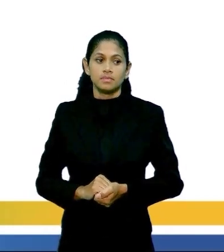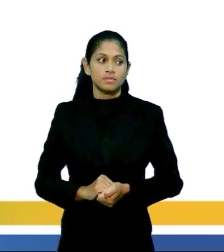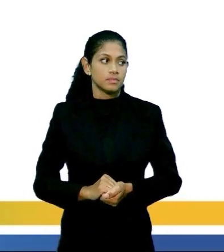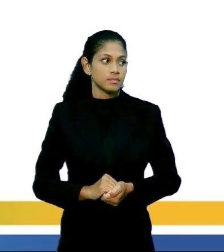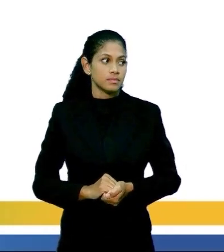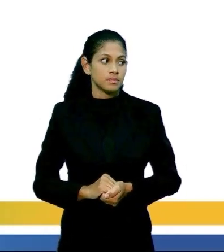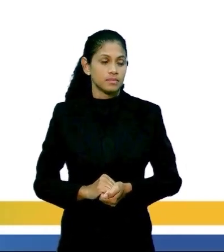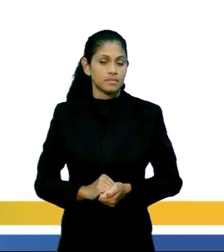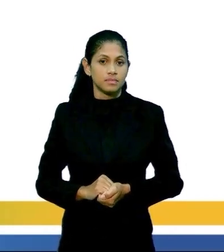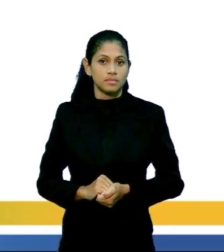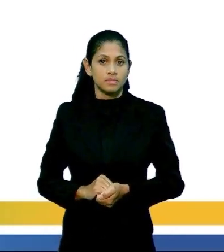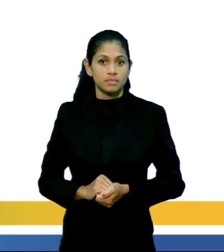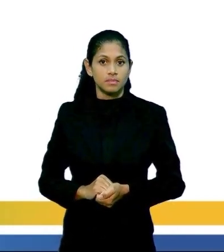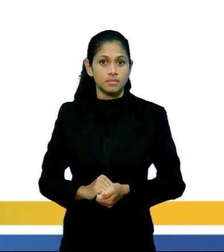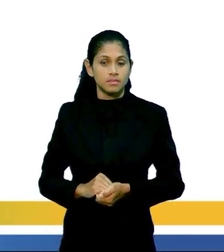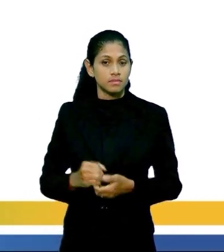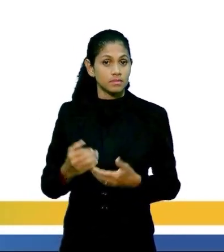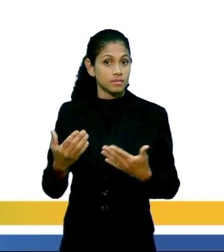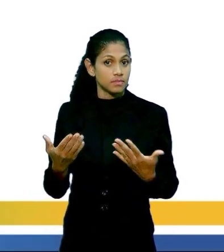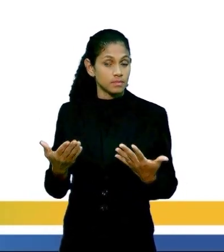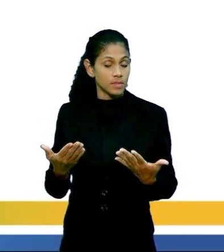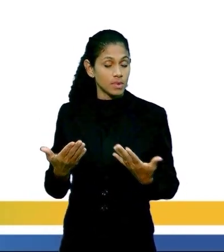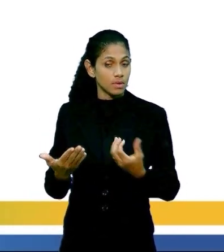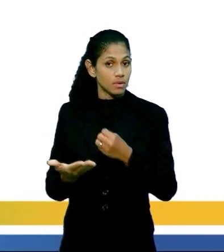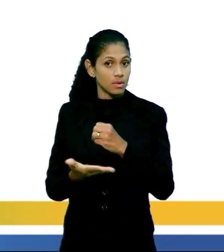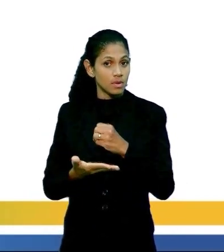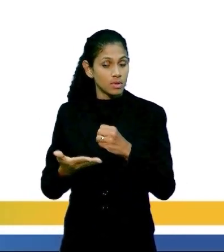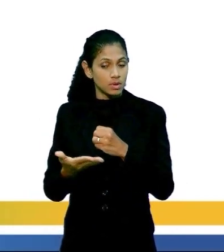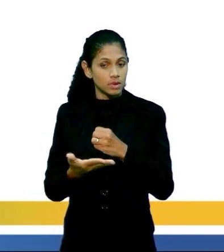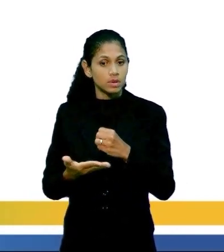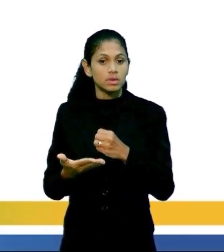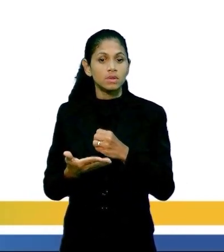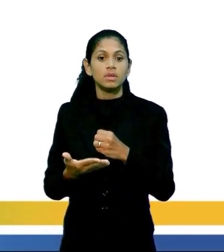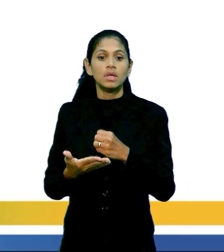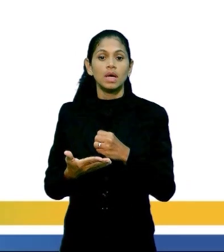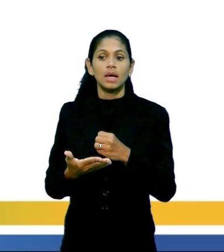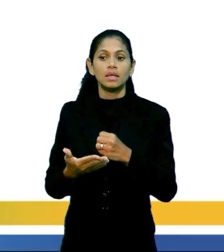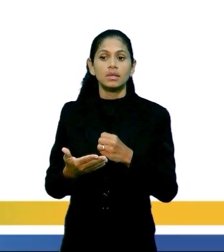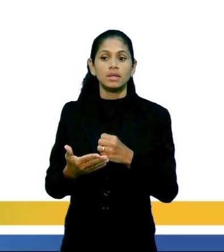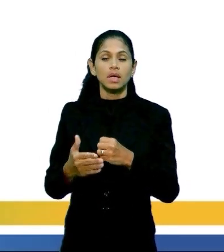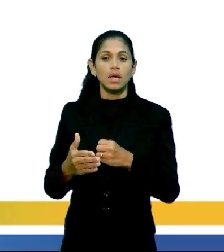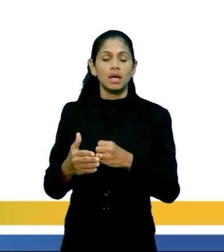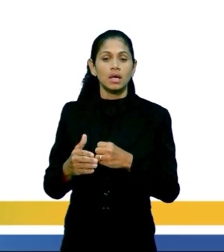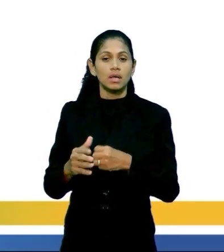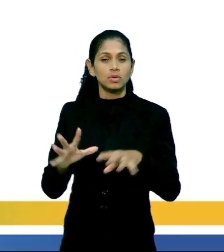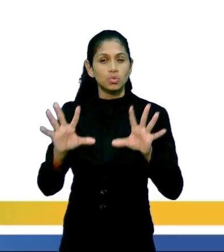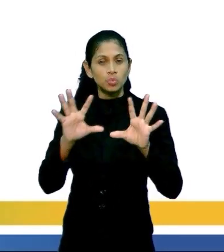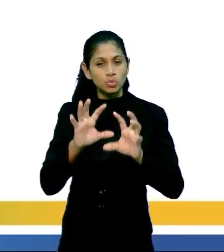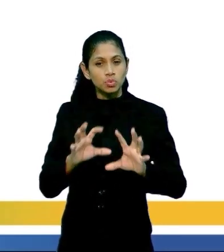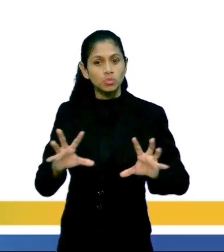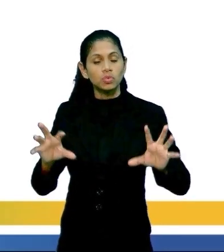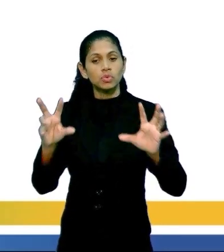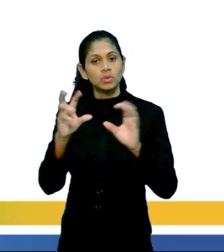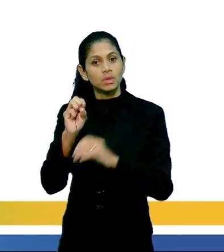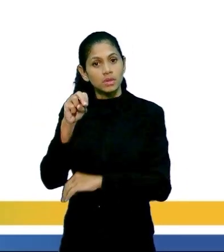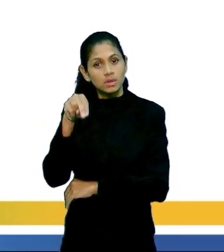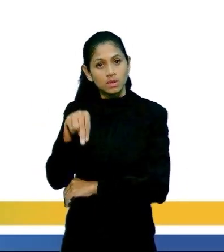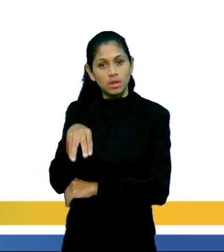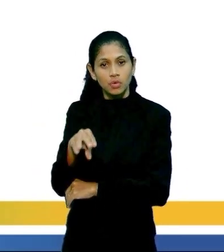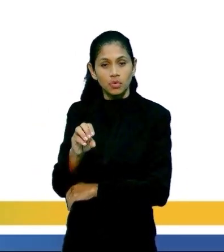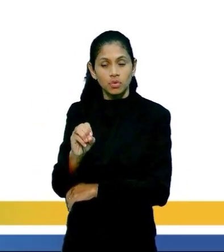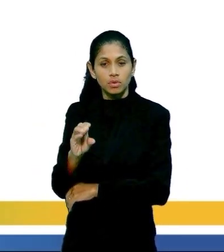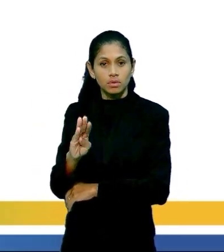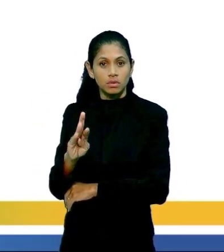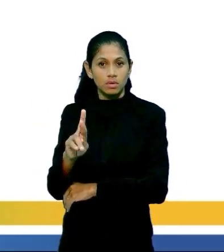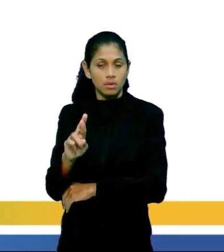Então, baseado nos gases nobres, último grupo da tabela periódica, que essa tabelinha aí ela foi construída,